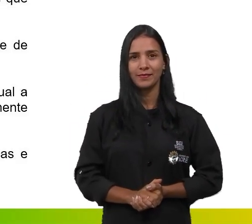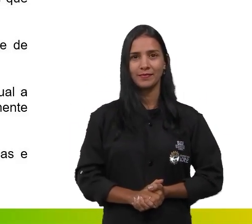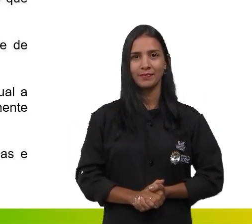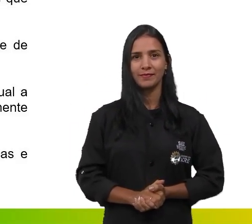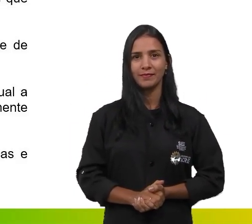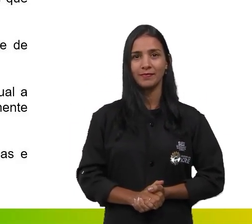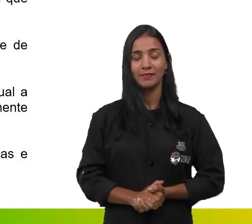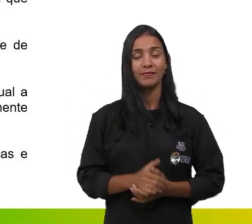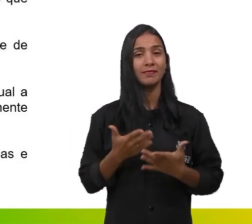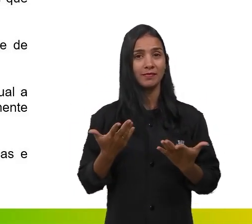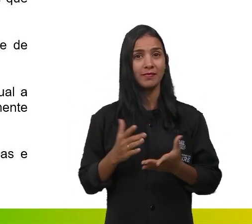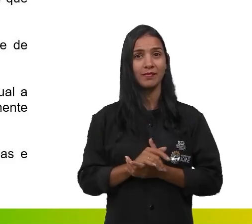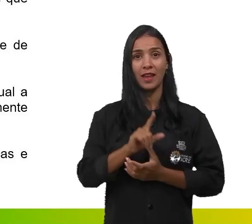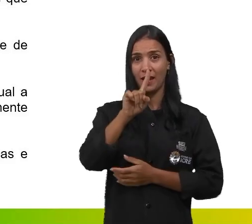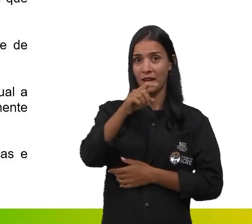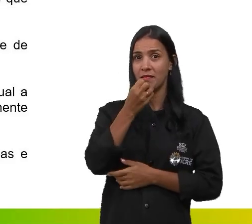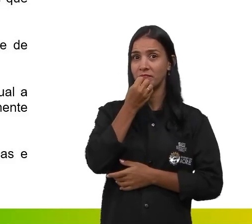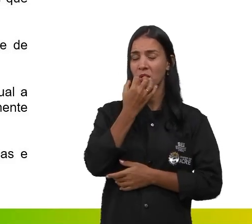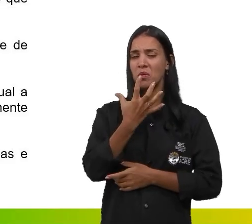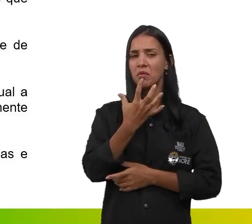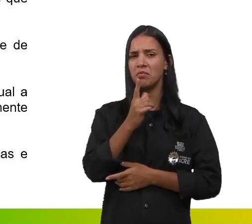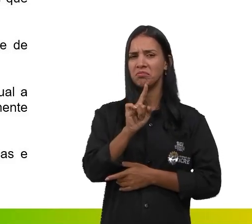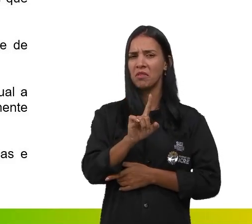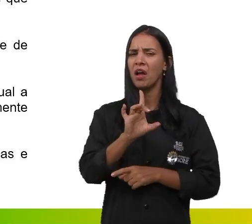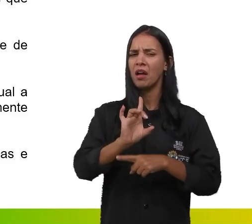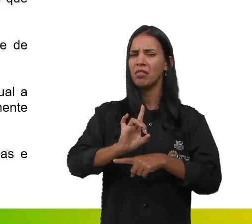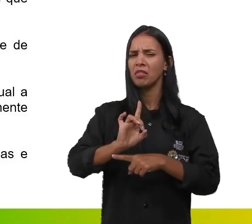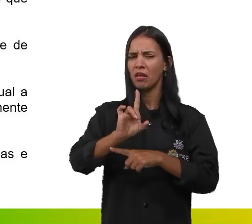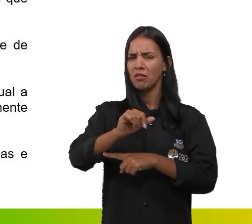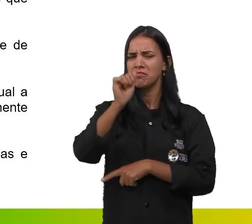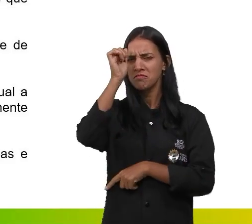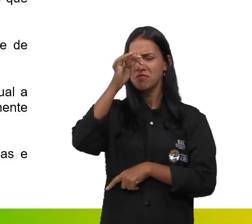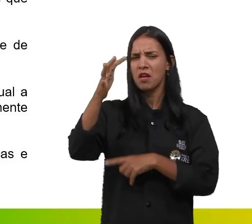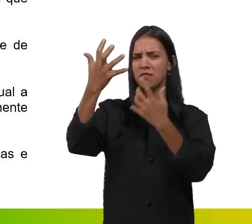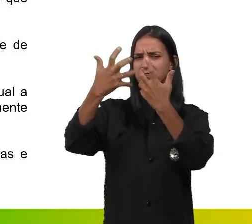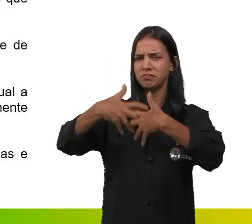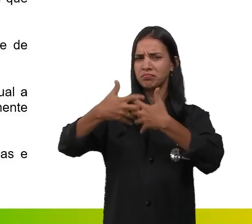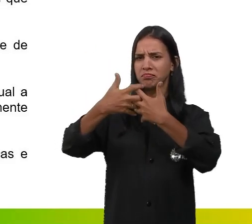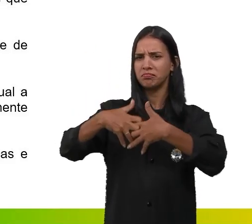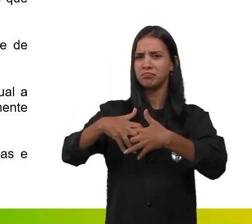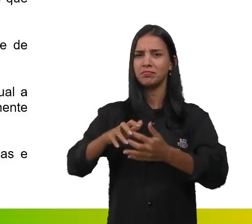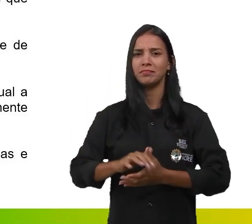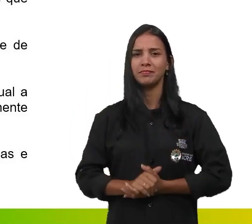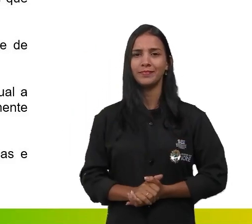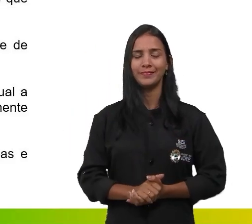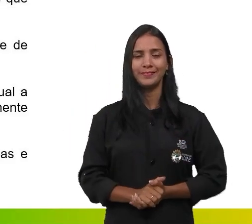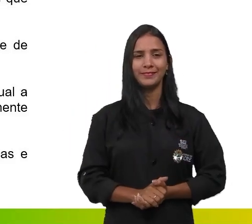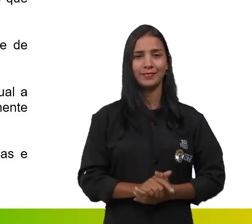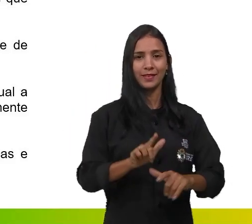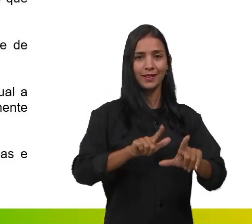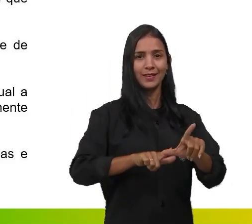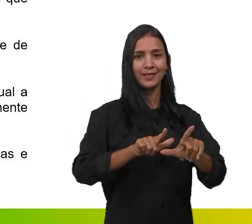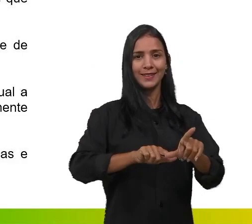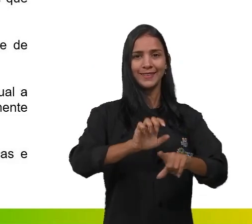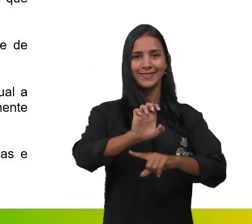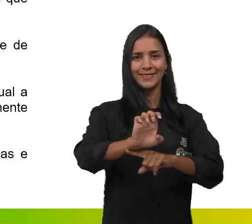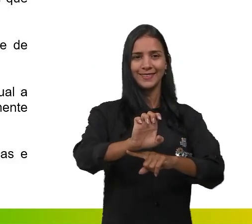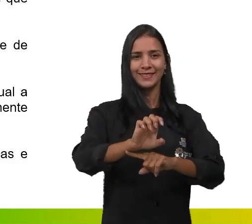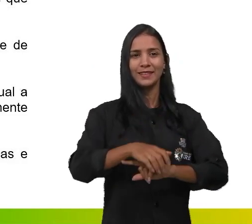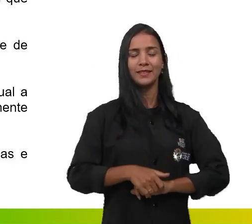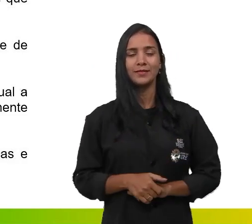É um ponto bem profundo de reflexão. E letra E. A